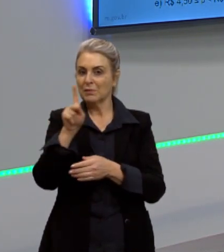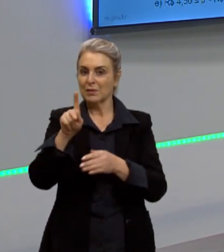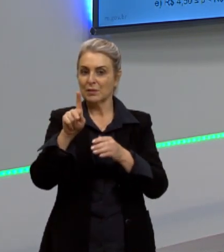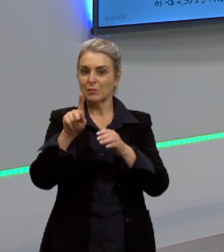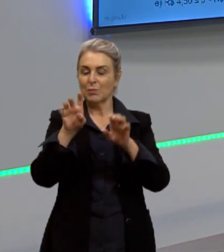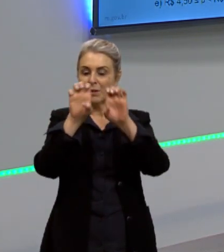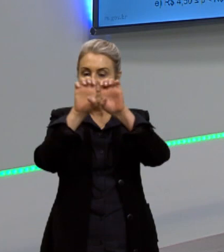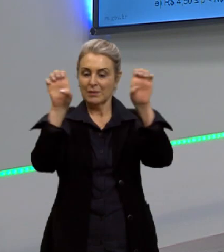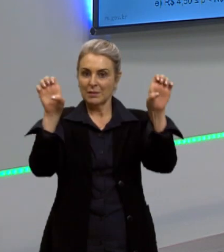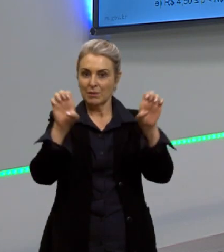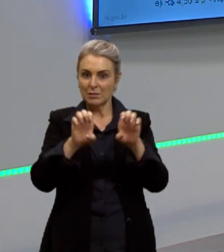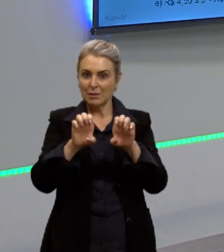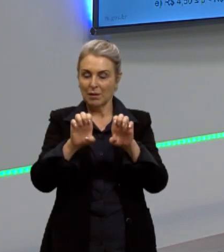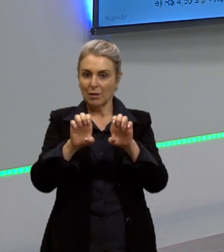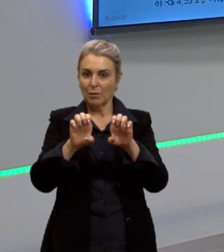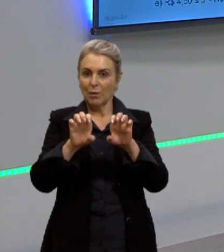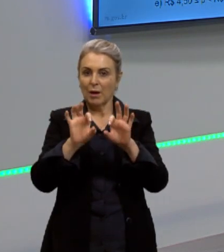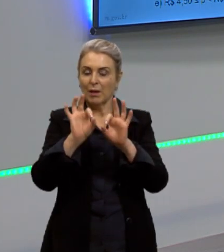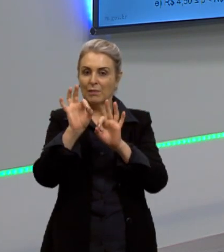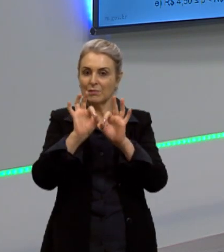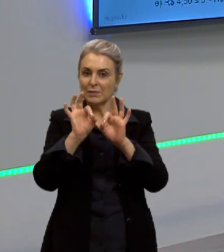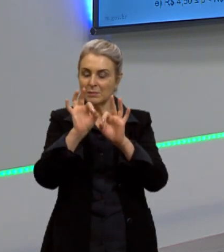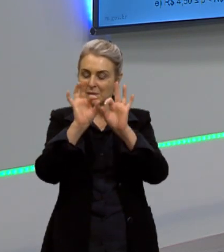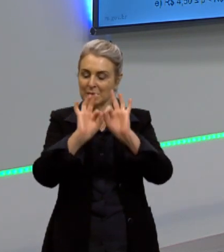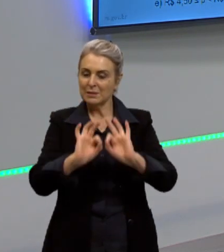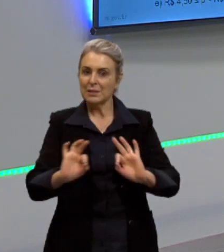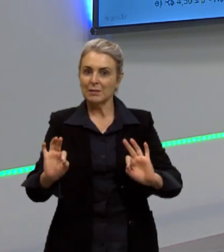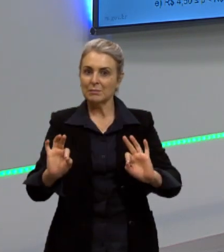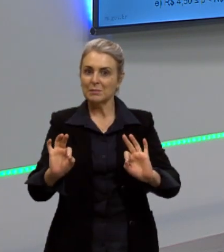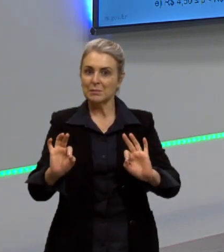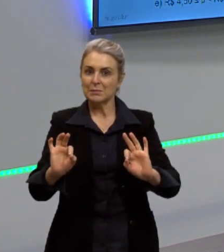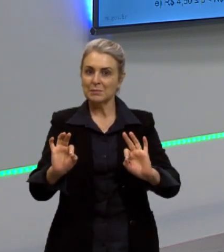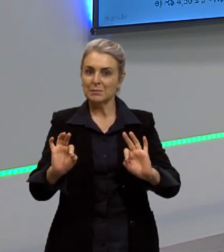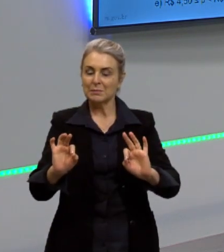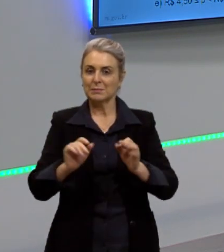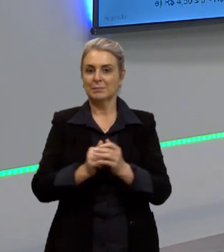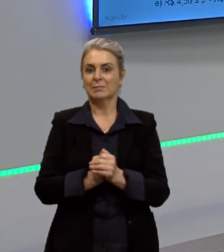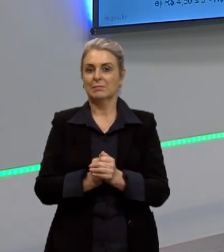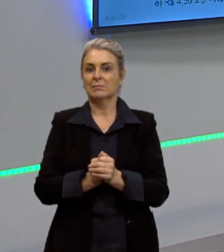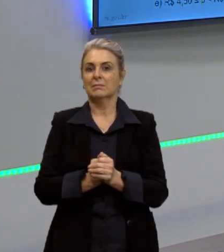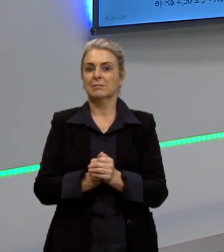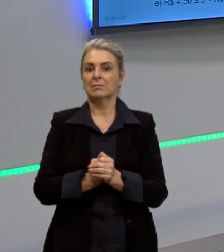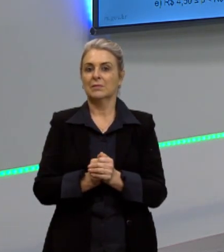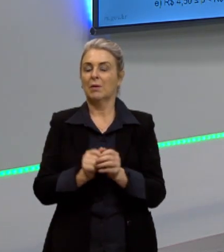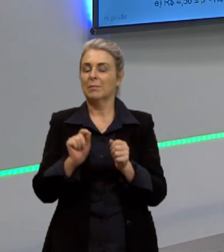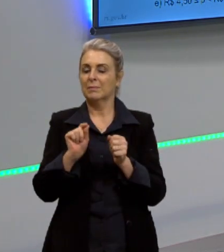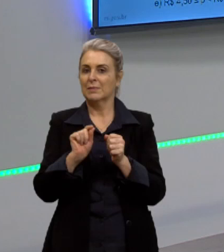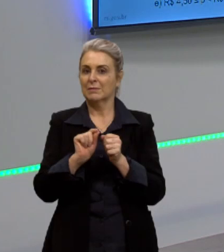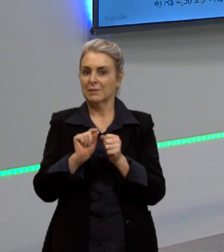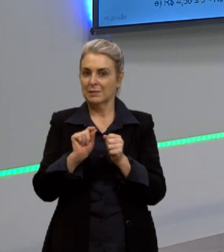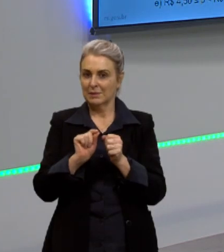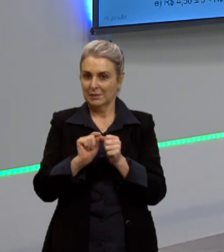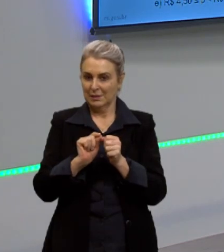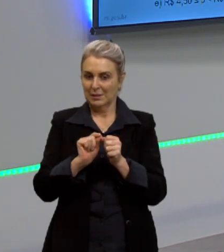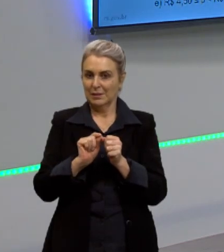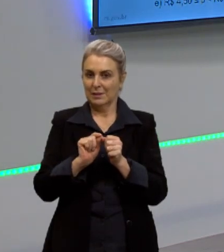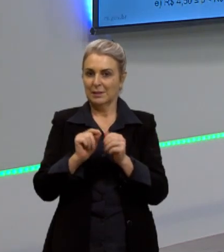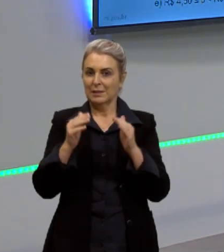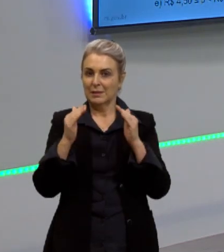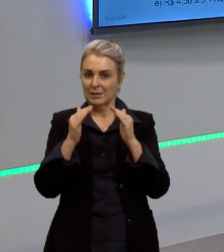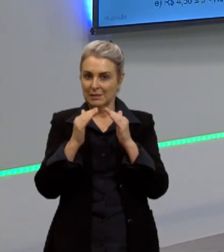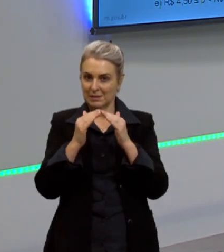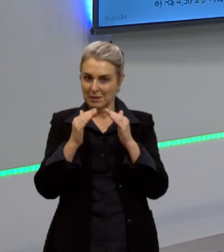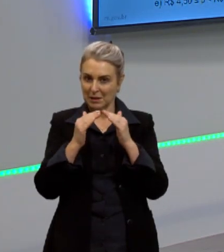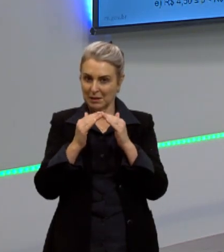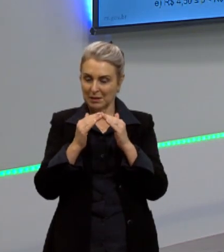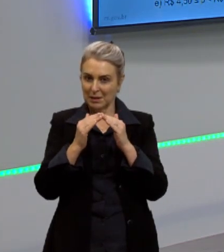eu simplifiquei para resolver. Então, essa é a tarefa, né? Vocês façam. Eu vou pedir para passar o slide para vocês ficarem com